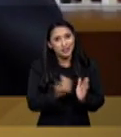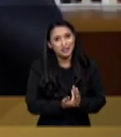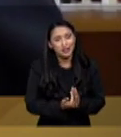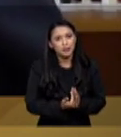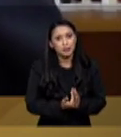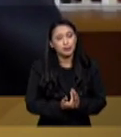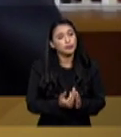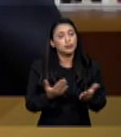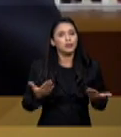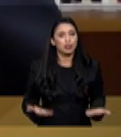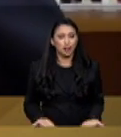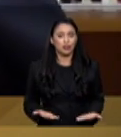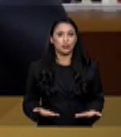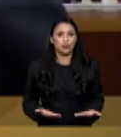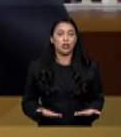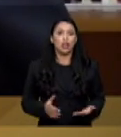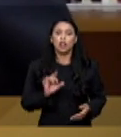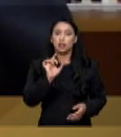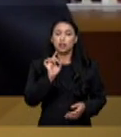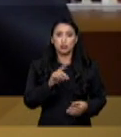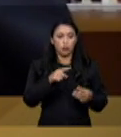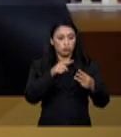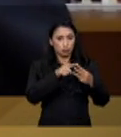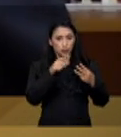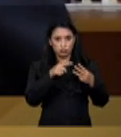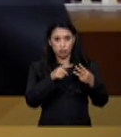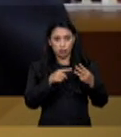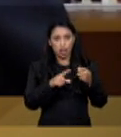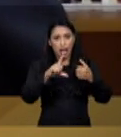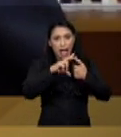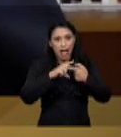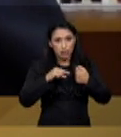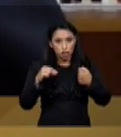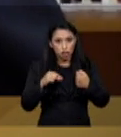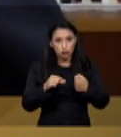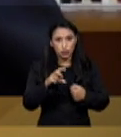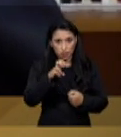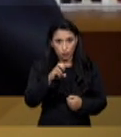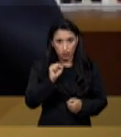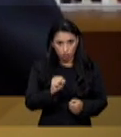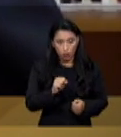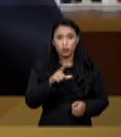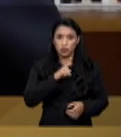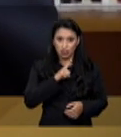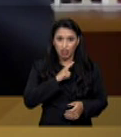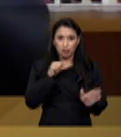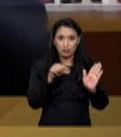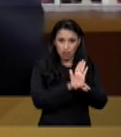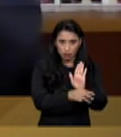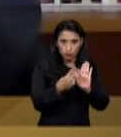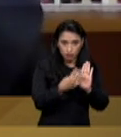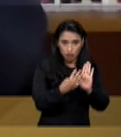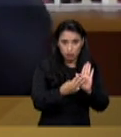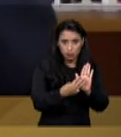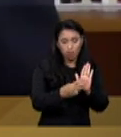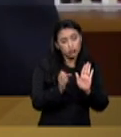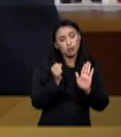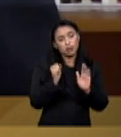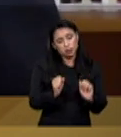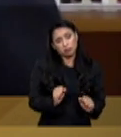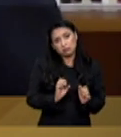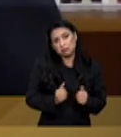portanto, é que basta a presença dos requisitos do artigo 58, parágrafo 3º. Essa é a